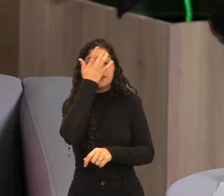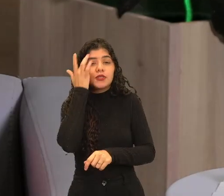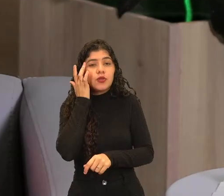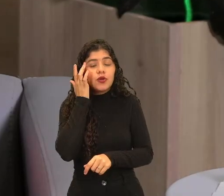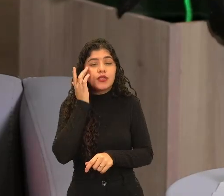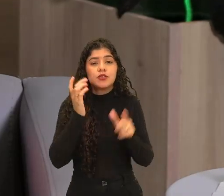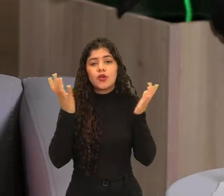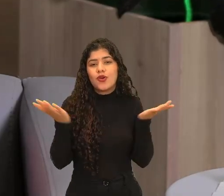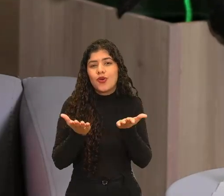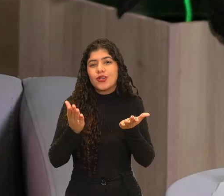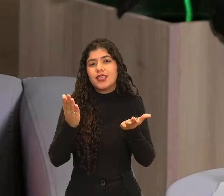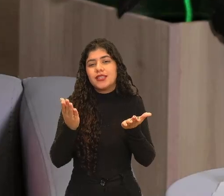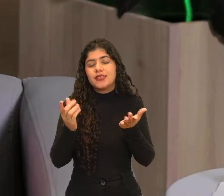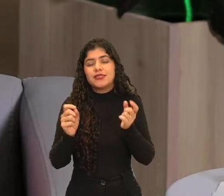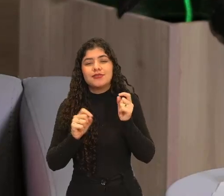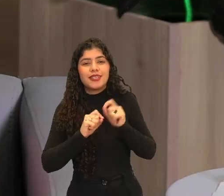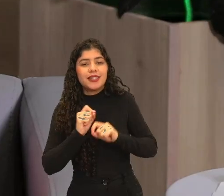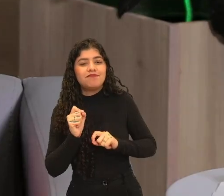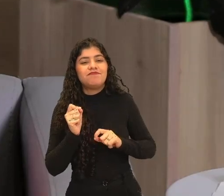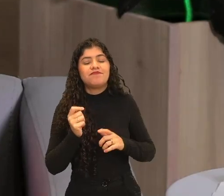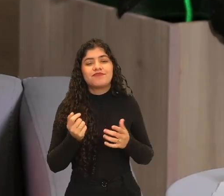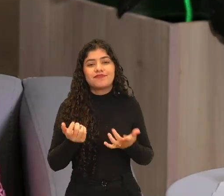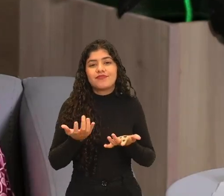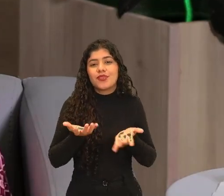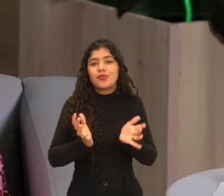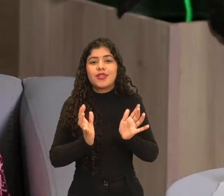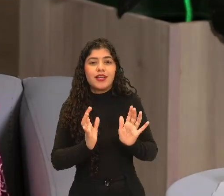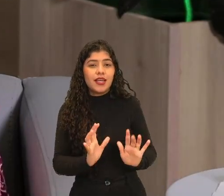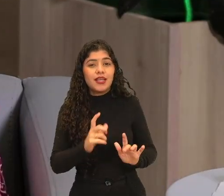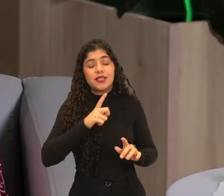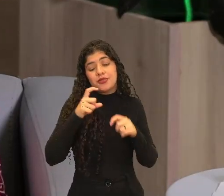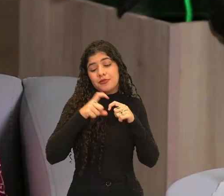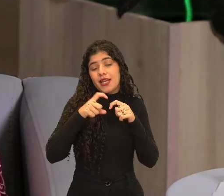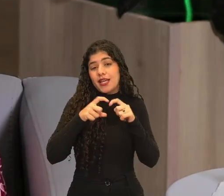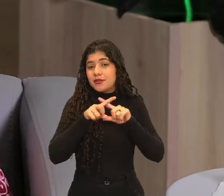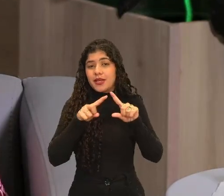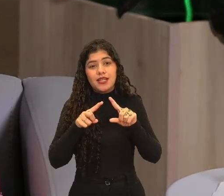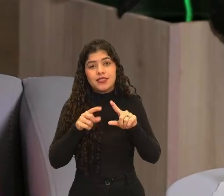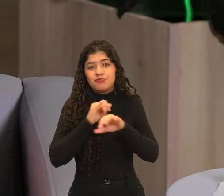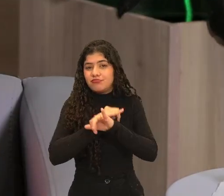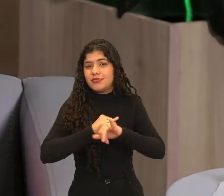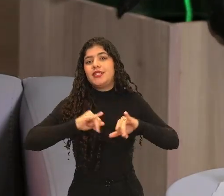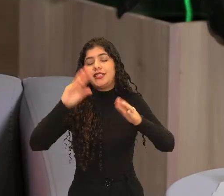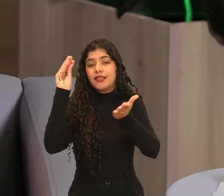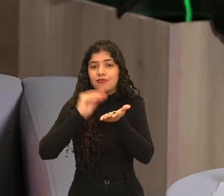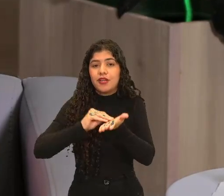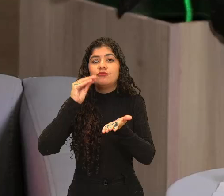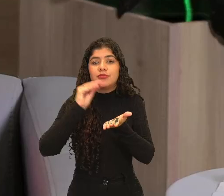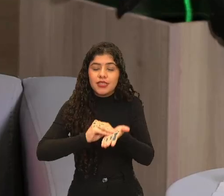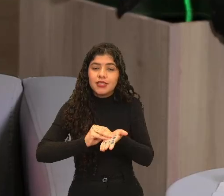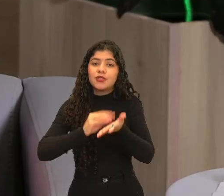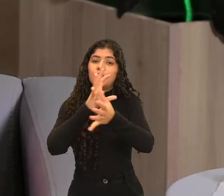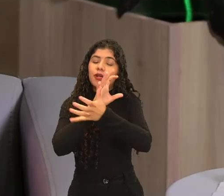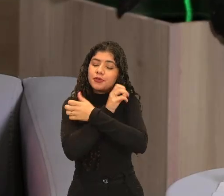hoje estão tá faltando isso na medicina. Eu sou médica, mas é muito triste dizer. Está faltando o